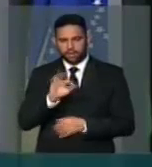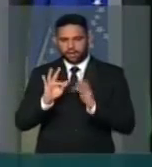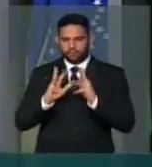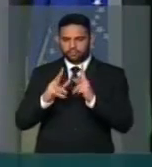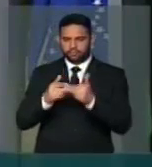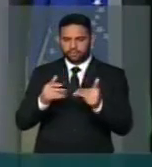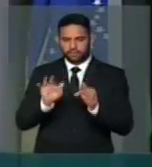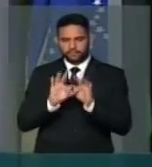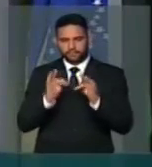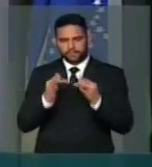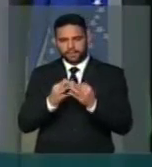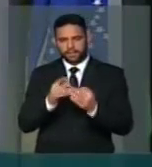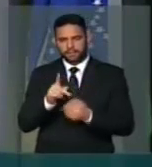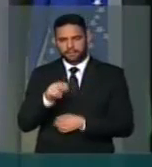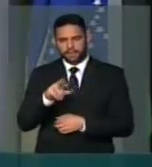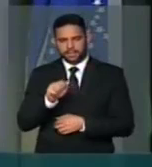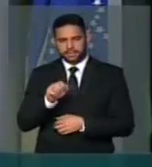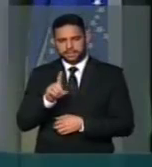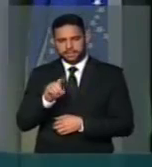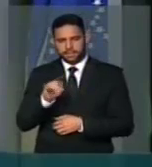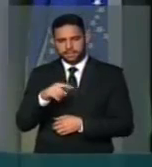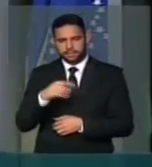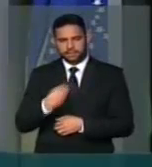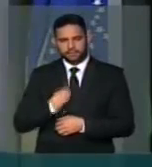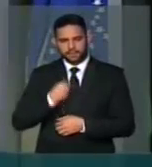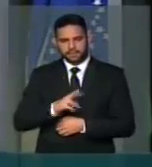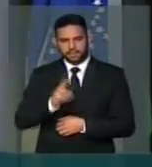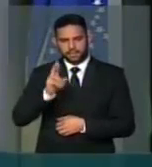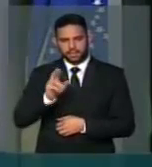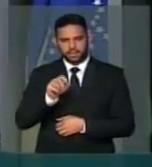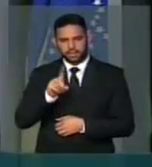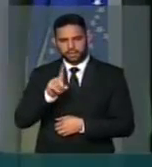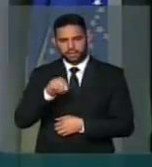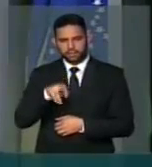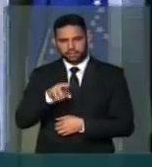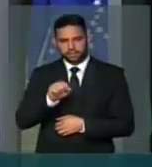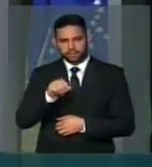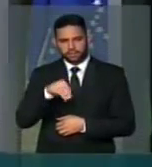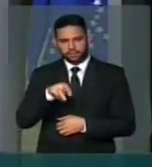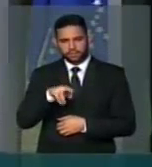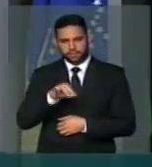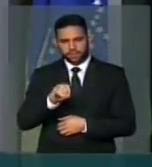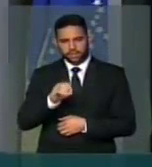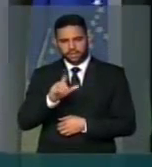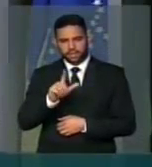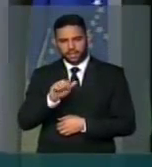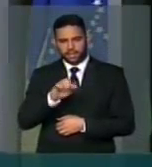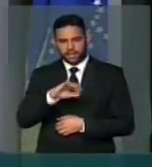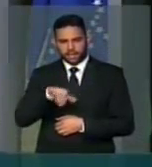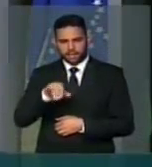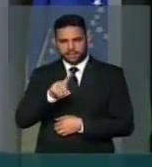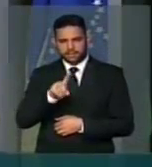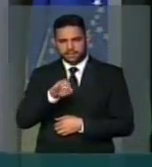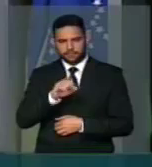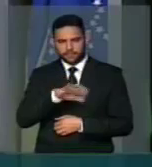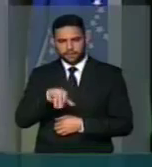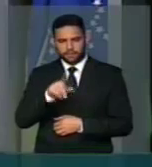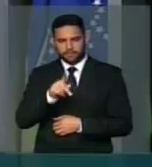família Paz de Andrade, aqui representada pela dona Zildinha, Mônica, Carla, Isabel,